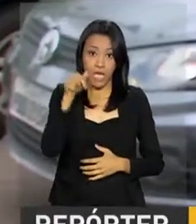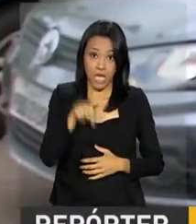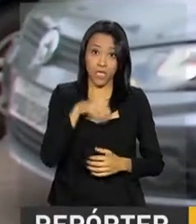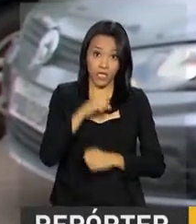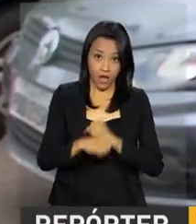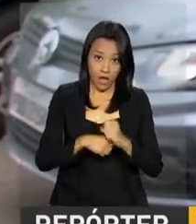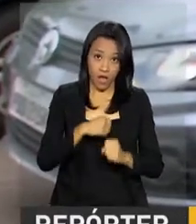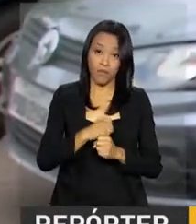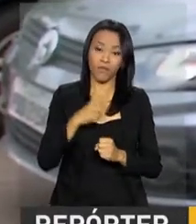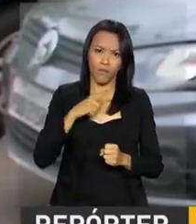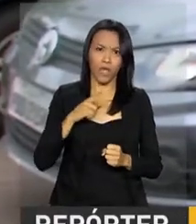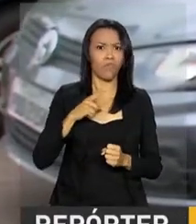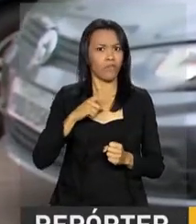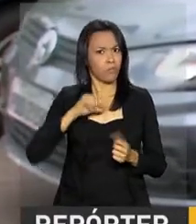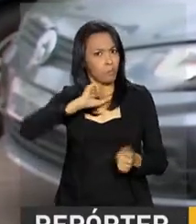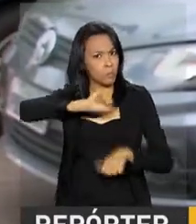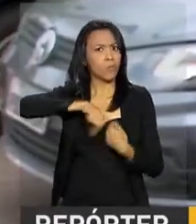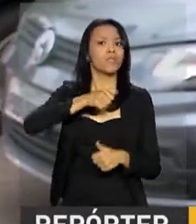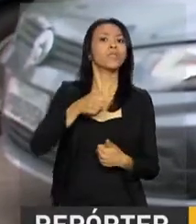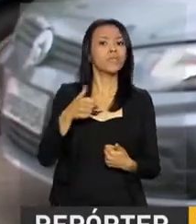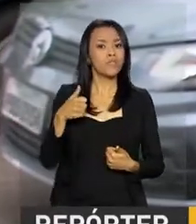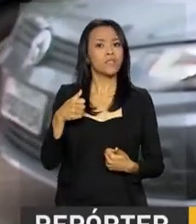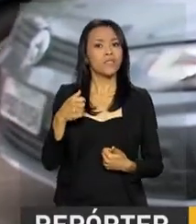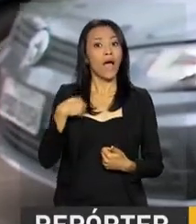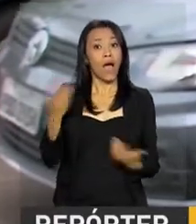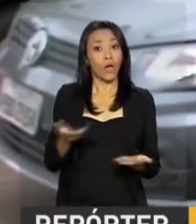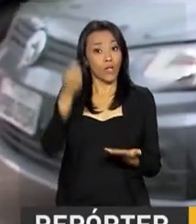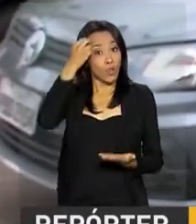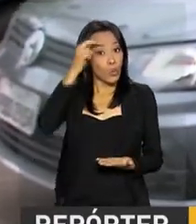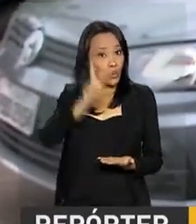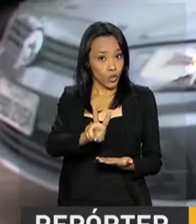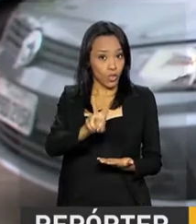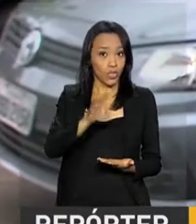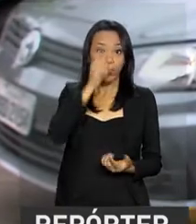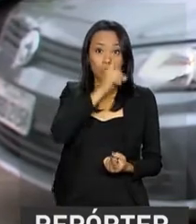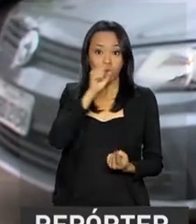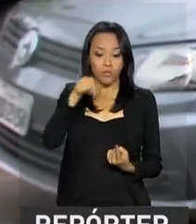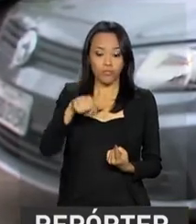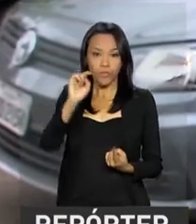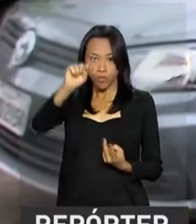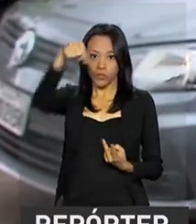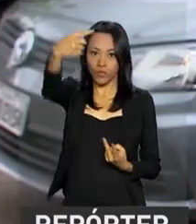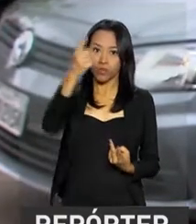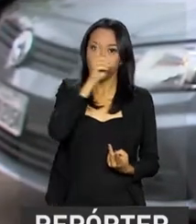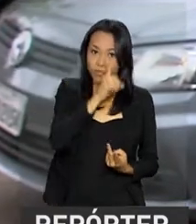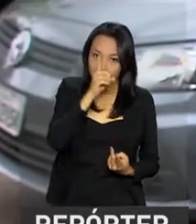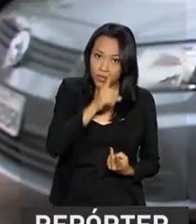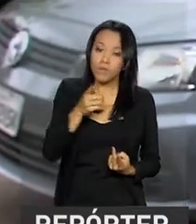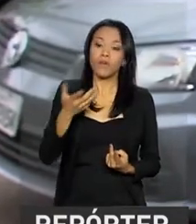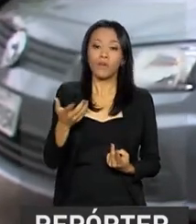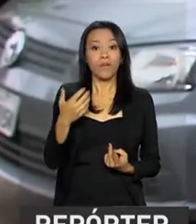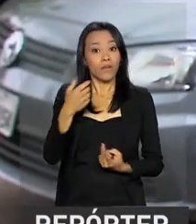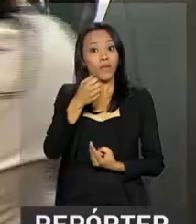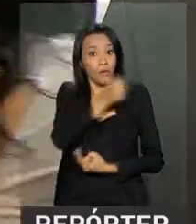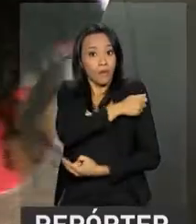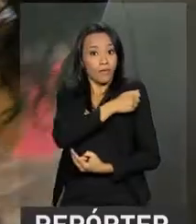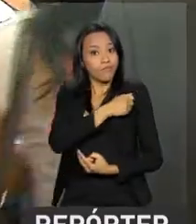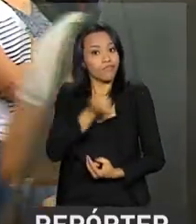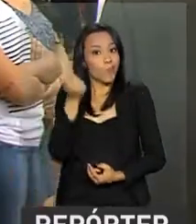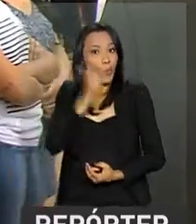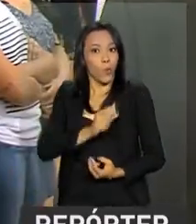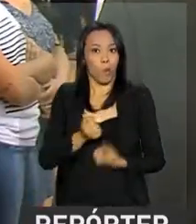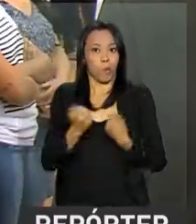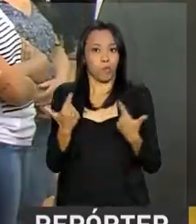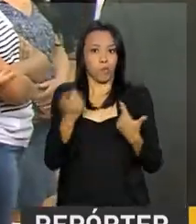algumas mudanças no exame do ano passou a funcionar em dois dias dois domingos consecutivos eu acho que o estudante ganha com isso pela